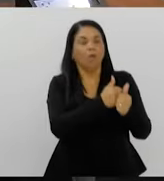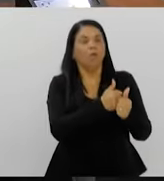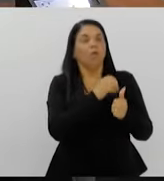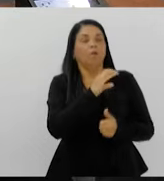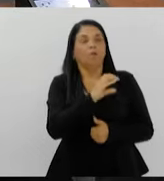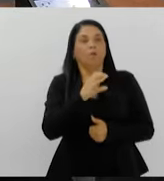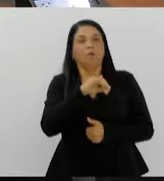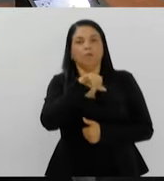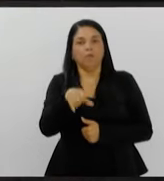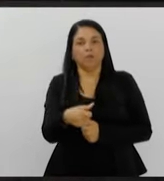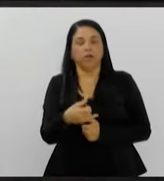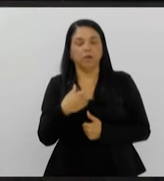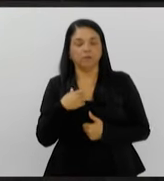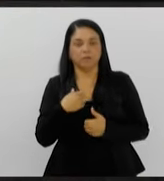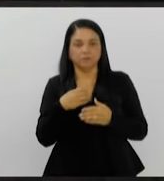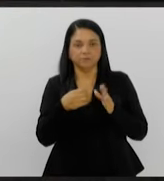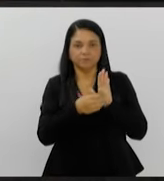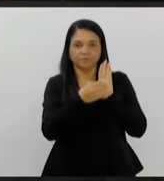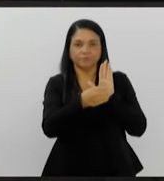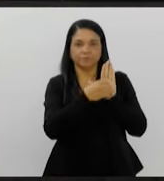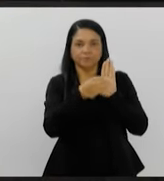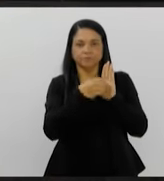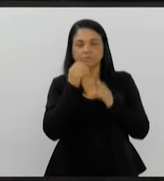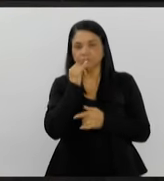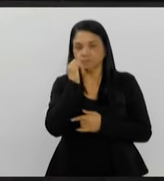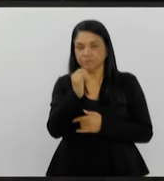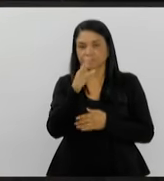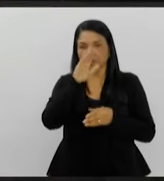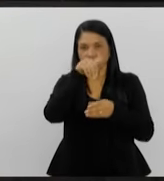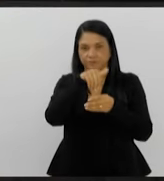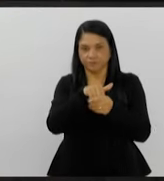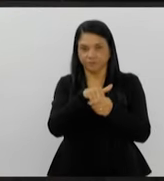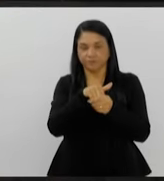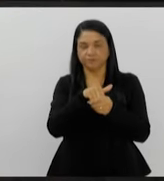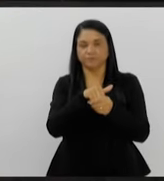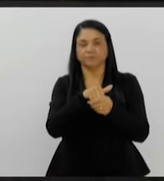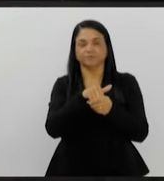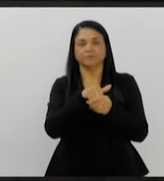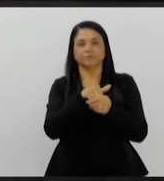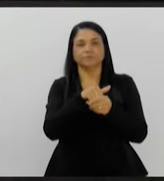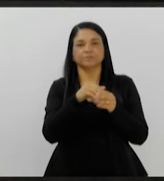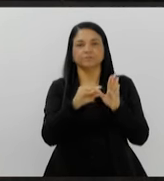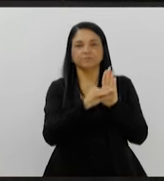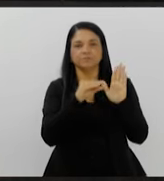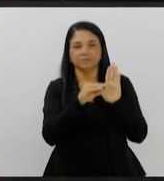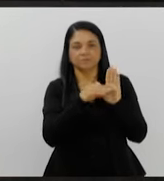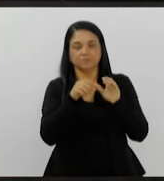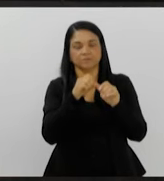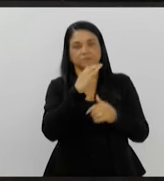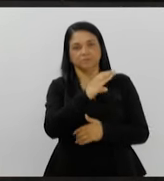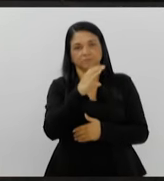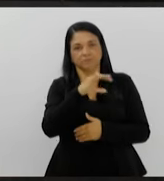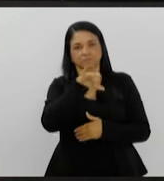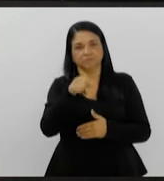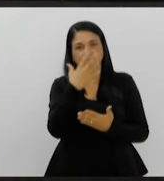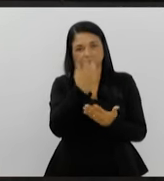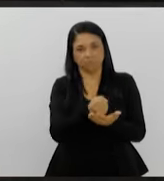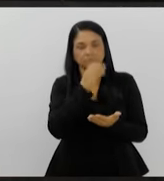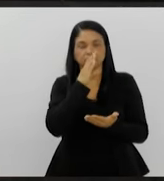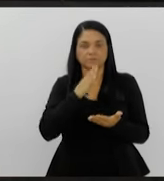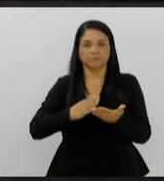ccj com os pareceres emitidos em votação as emendas da ccj os senhores que aprovam permane comão